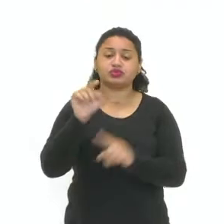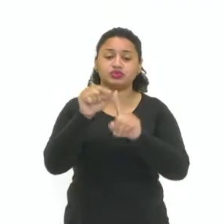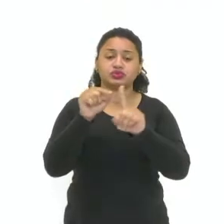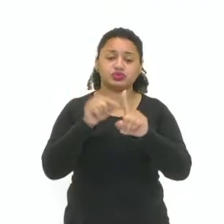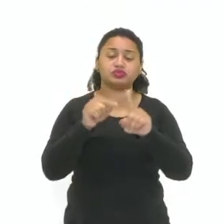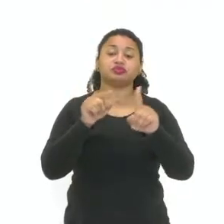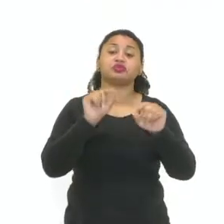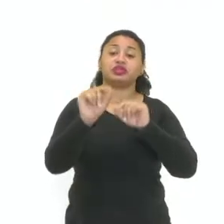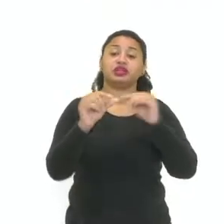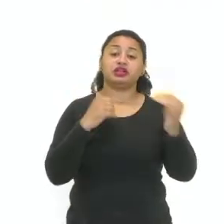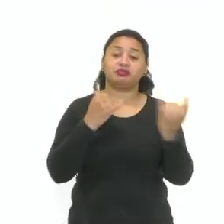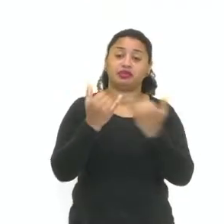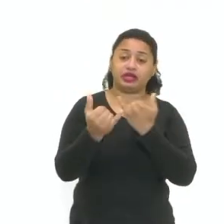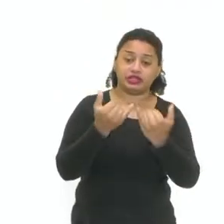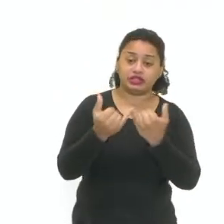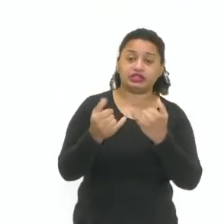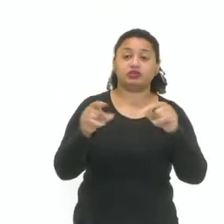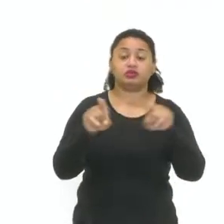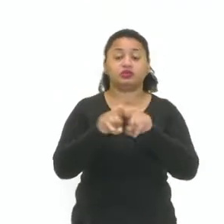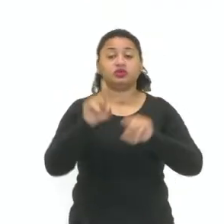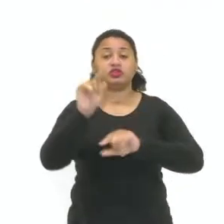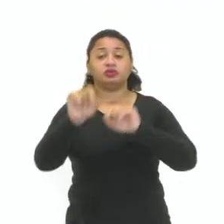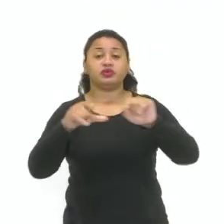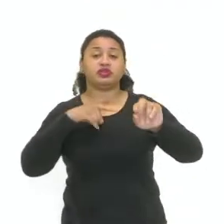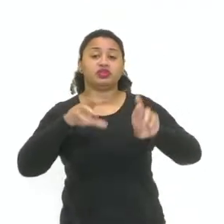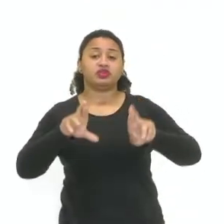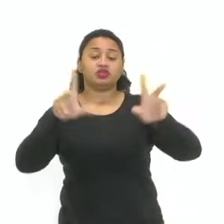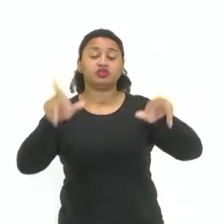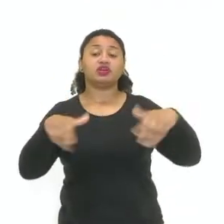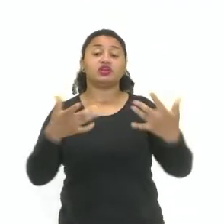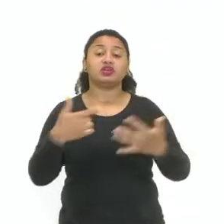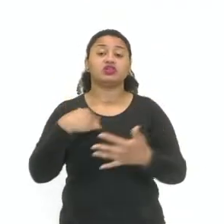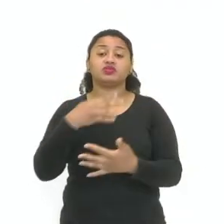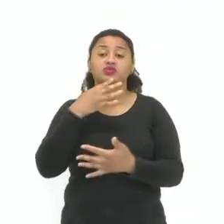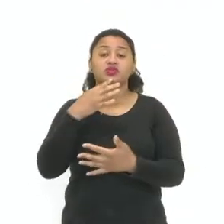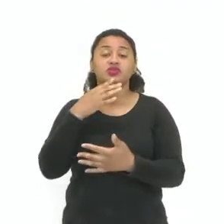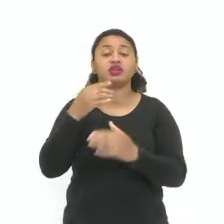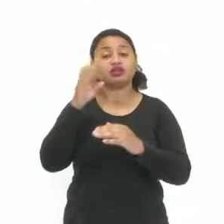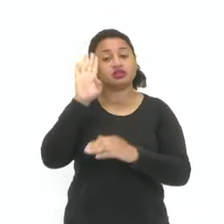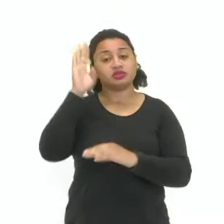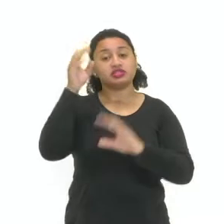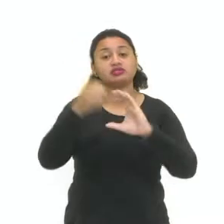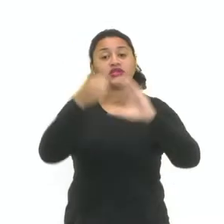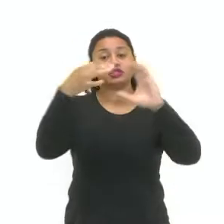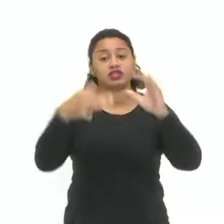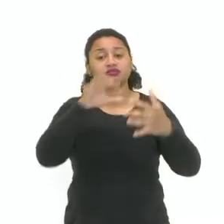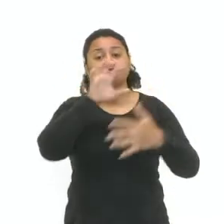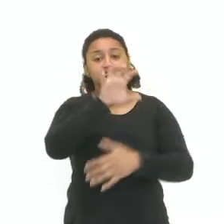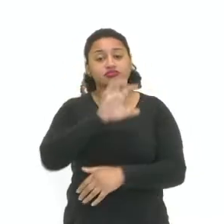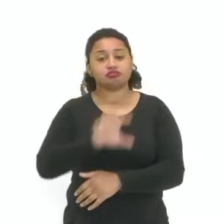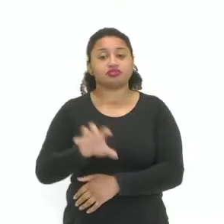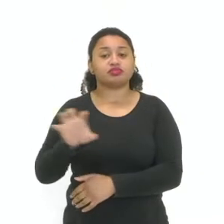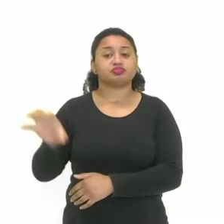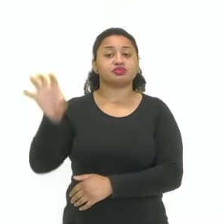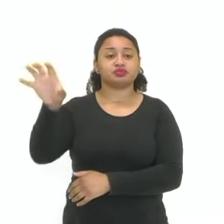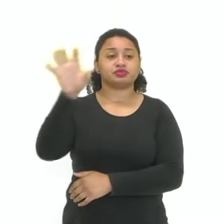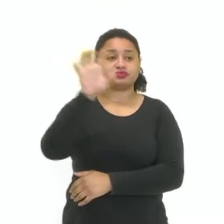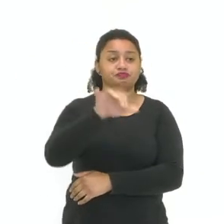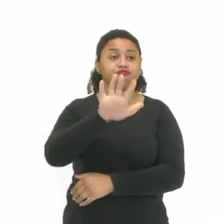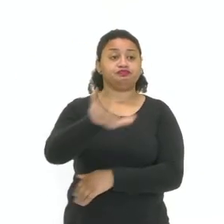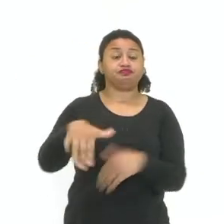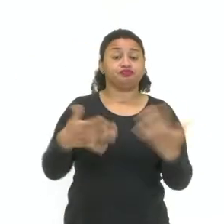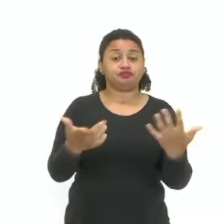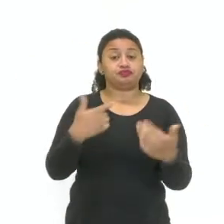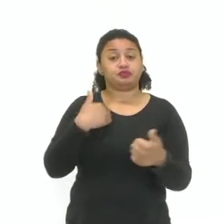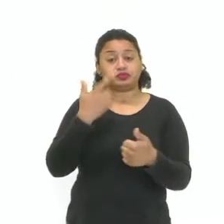semelhanças e as diferenças dentro do continente africano, vamos aí conhecer, então, as principais características de cada região. Vamos acompanhar aqui, então.